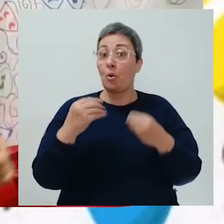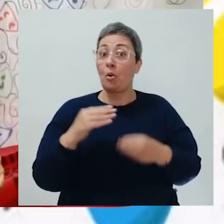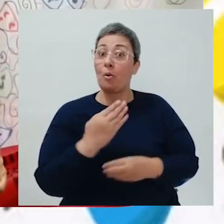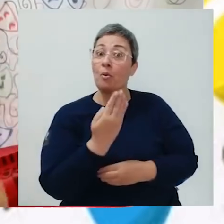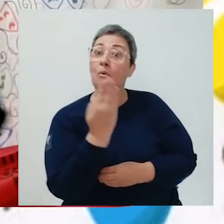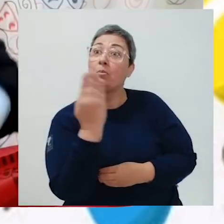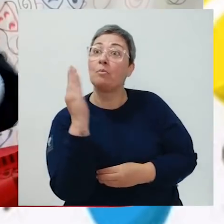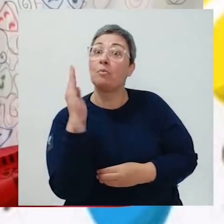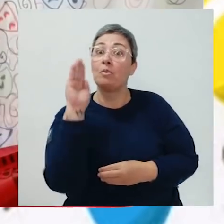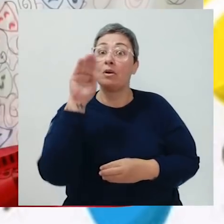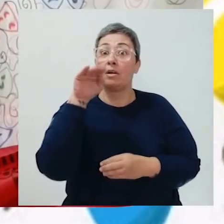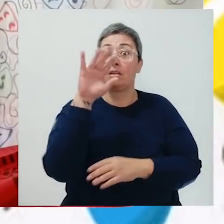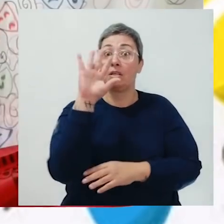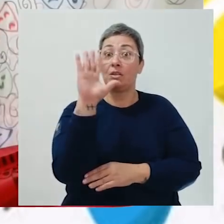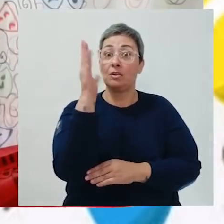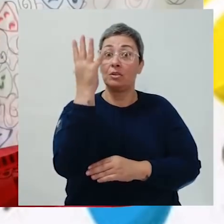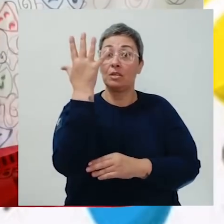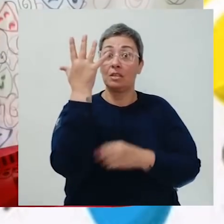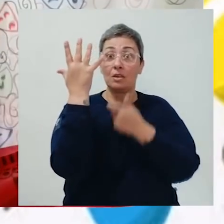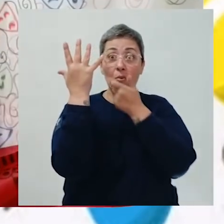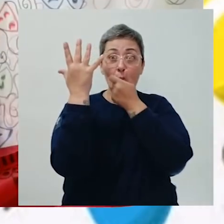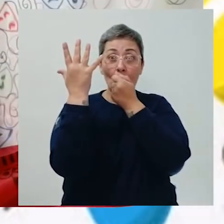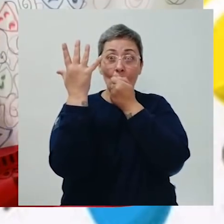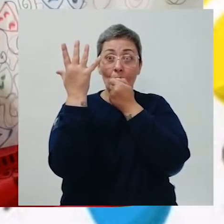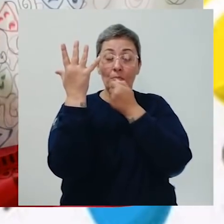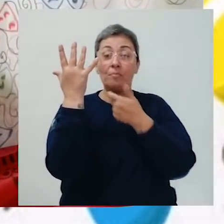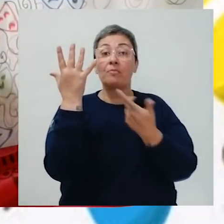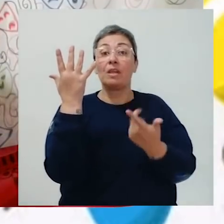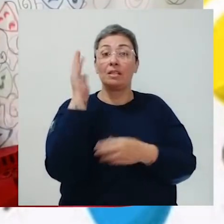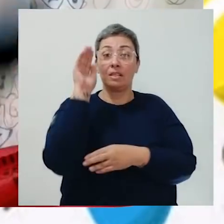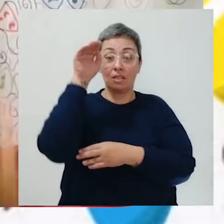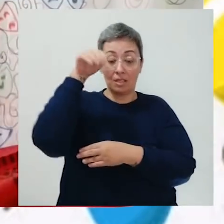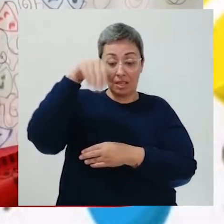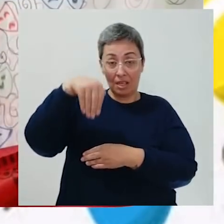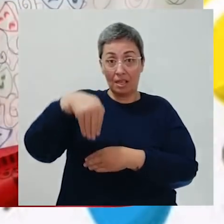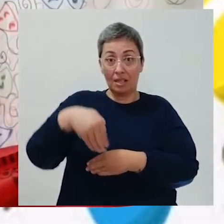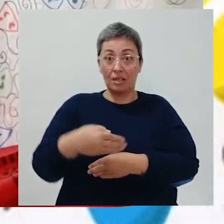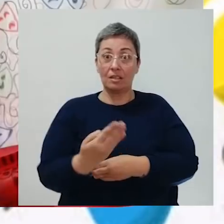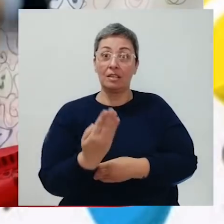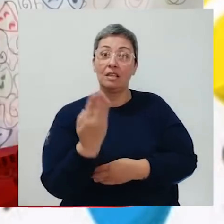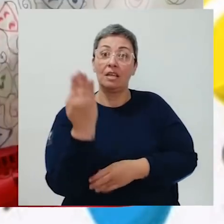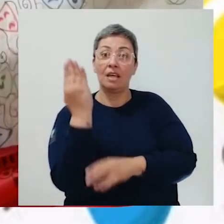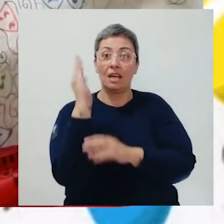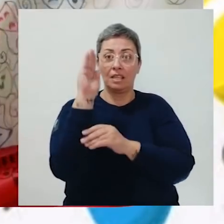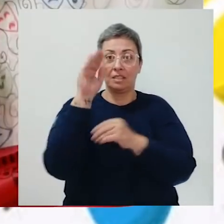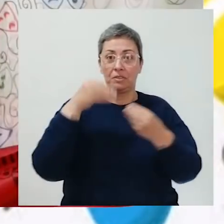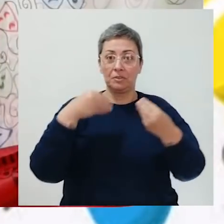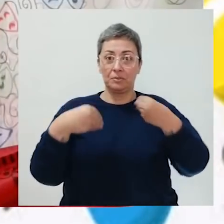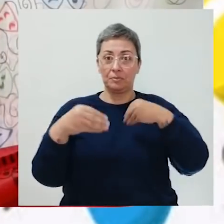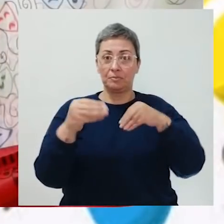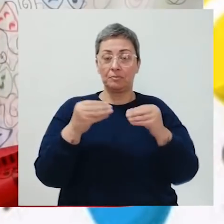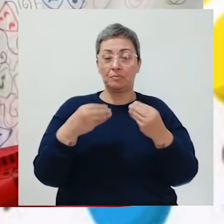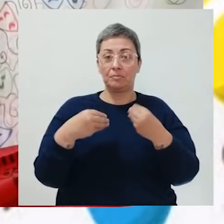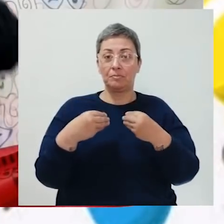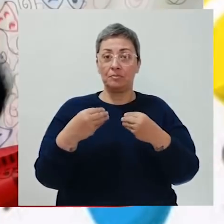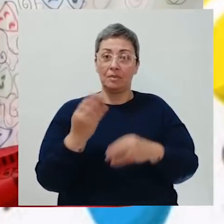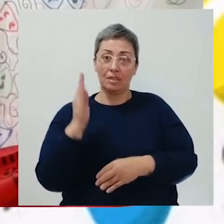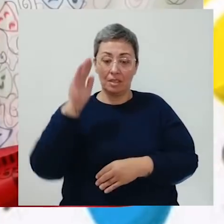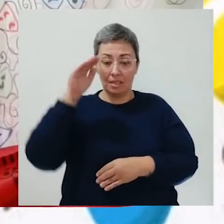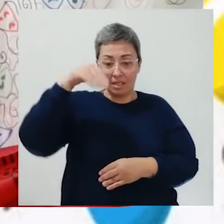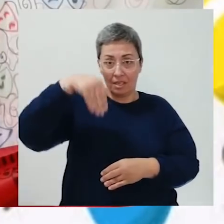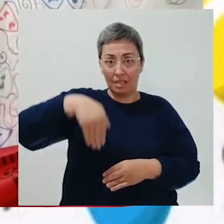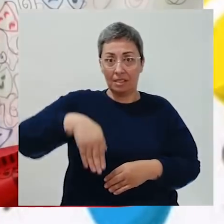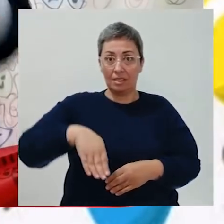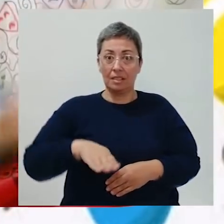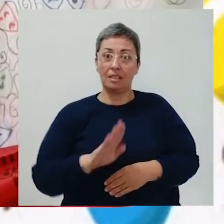é que a cobra sobe no pezinho de limão? Ela desce, ela sobe, ela tem o corpo